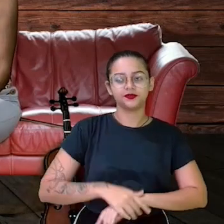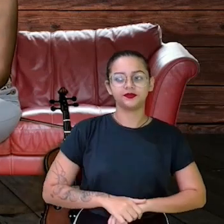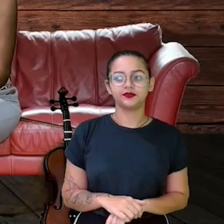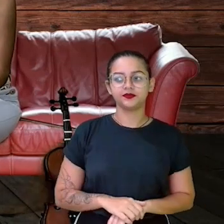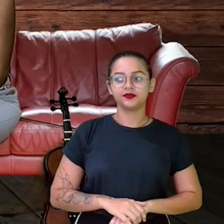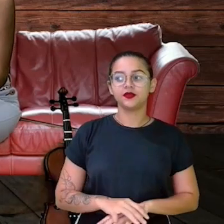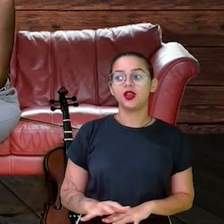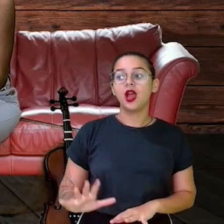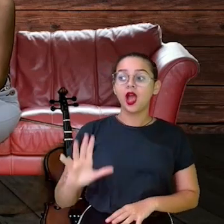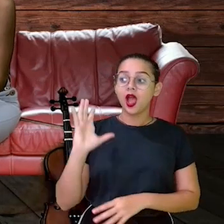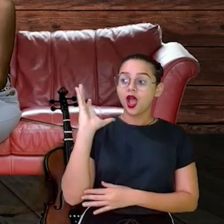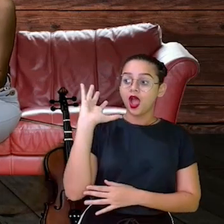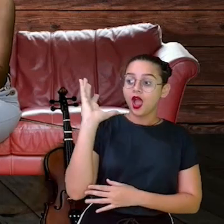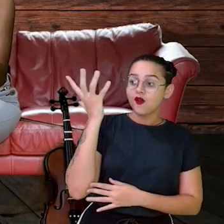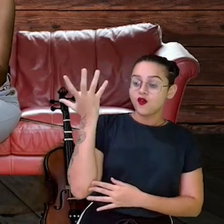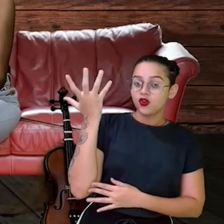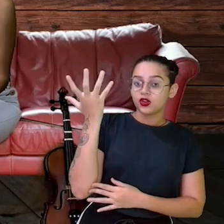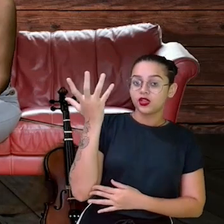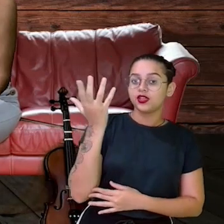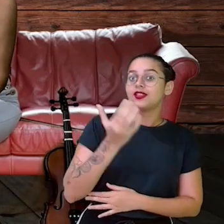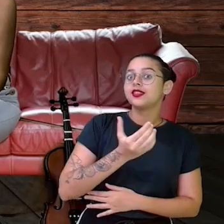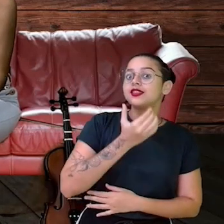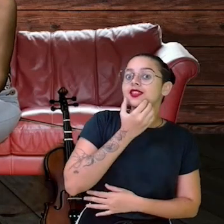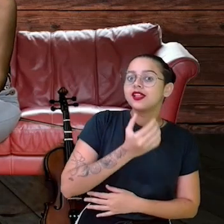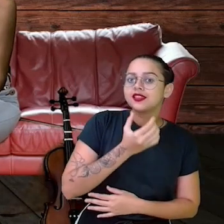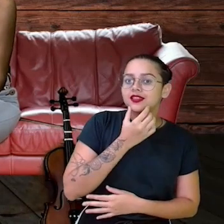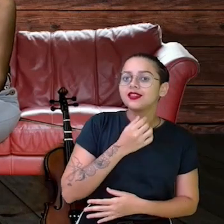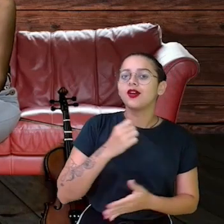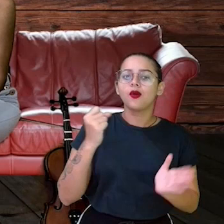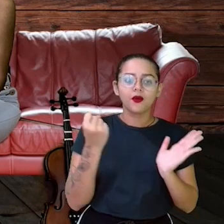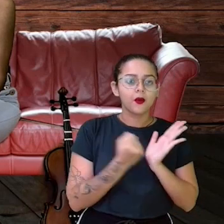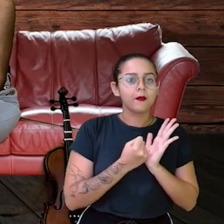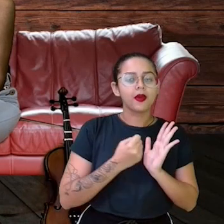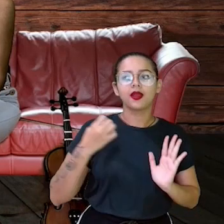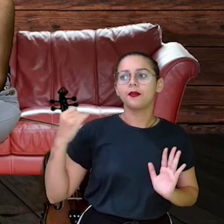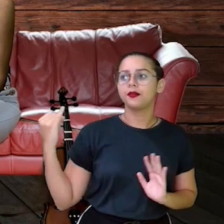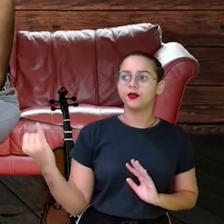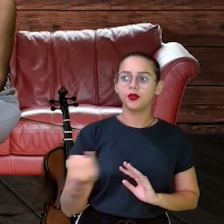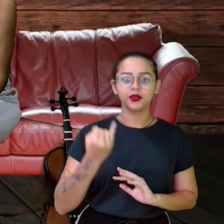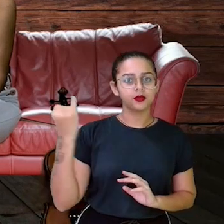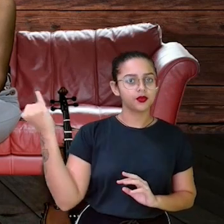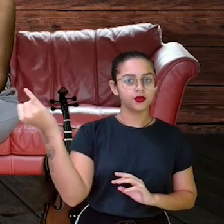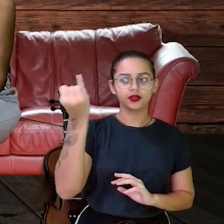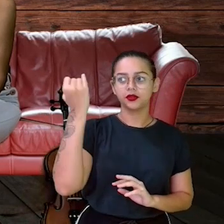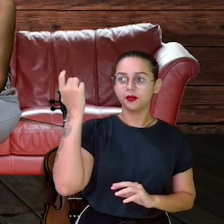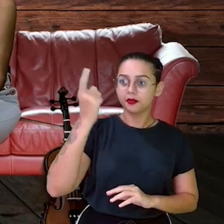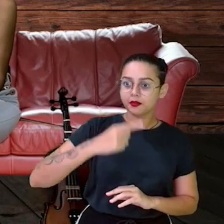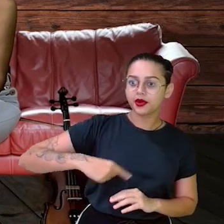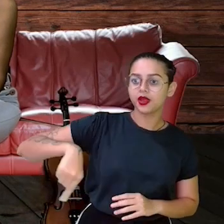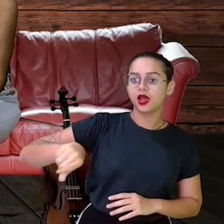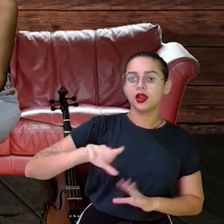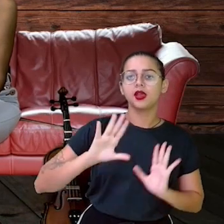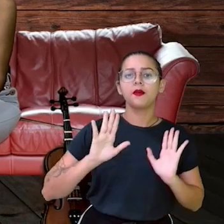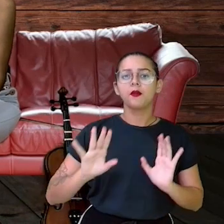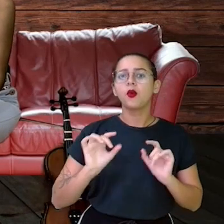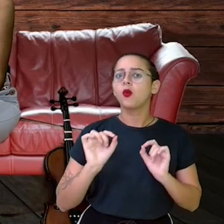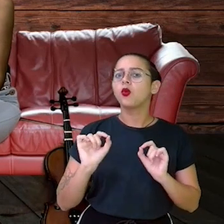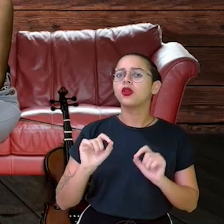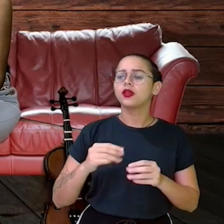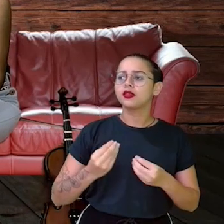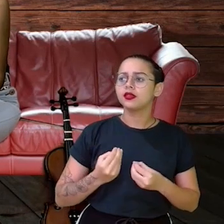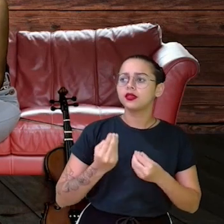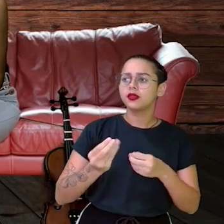a árvore de Natal é um símbolo muito importante para eles. Mas ó, o que eles realmente dão